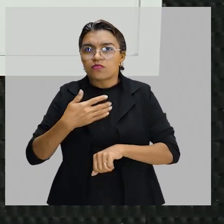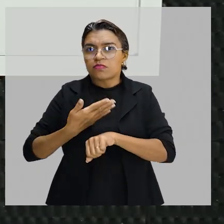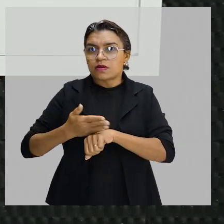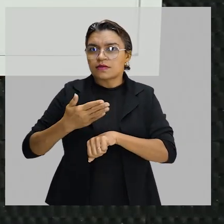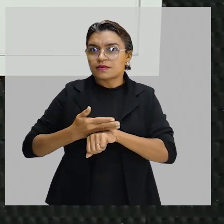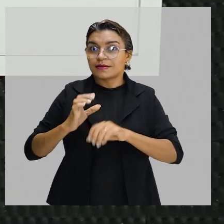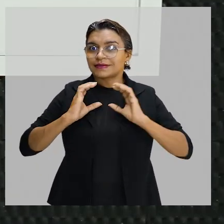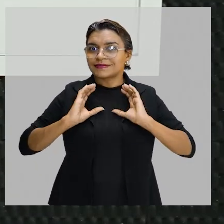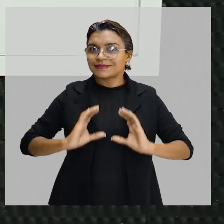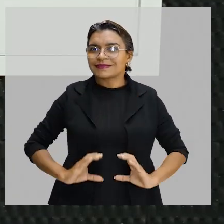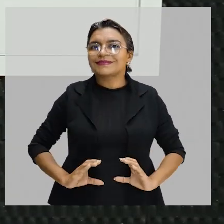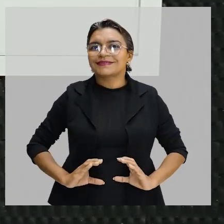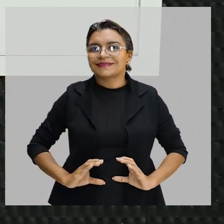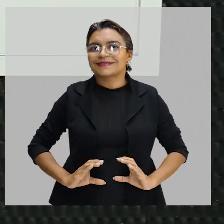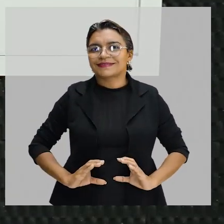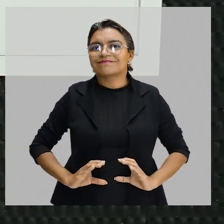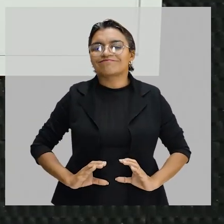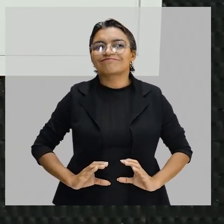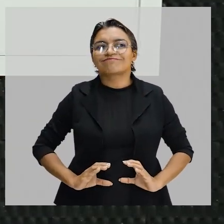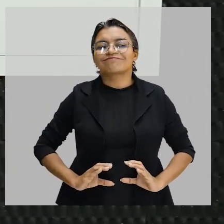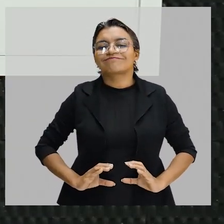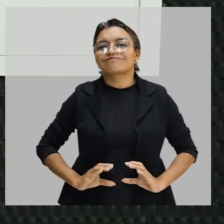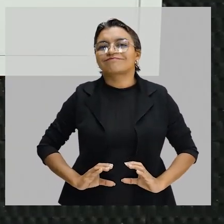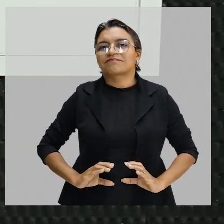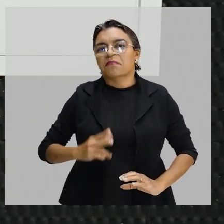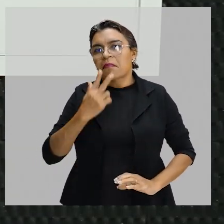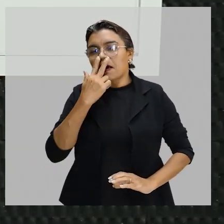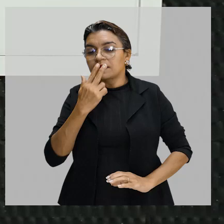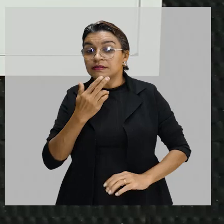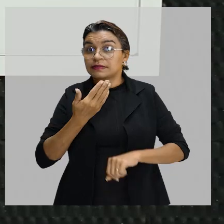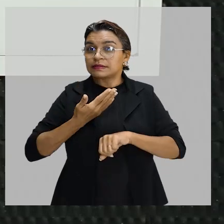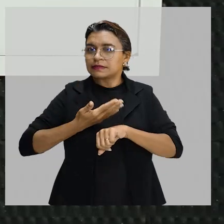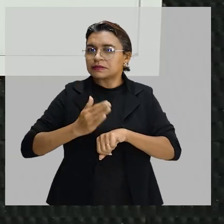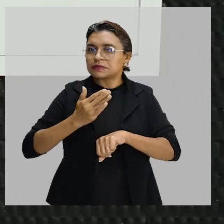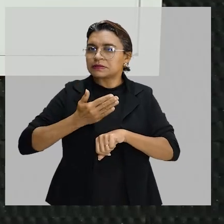olha só. Aqui eu tenho o exercício,